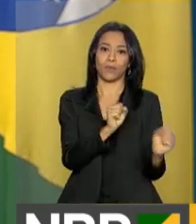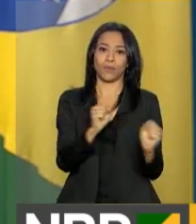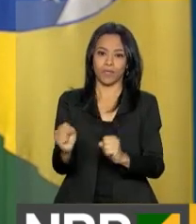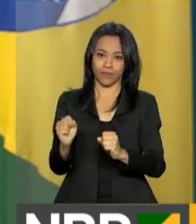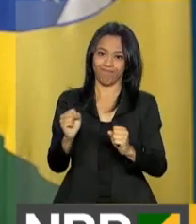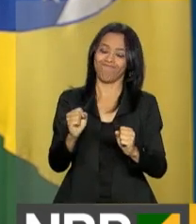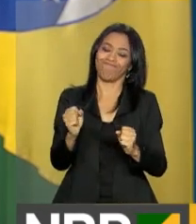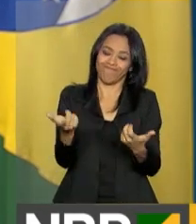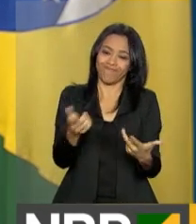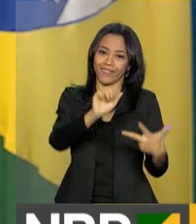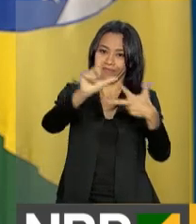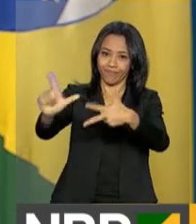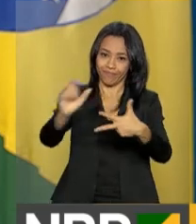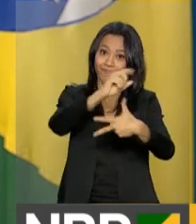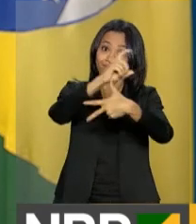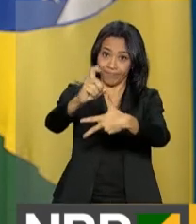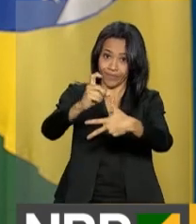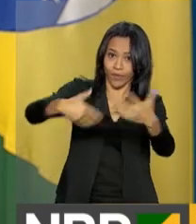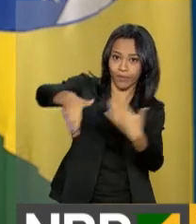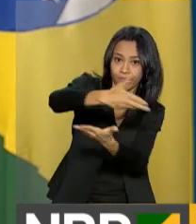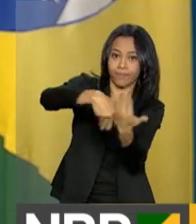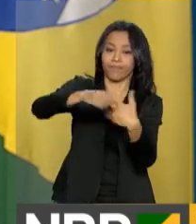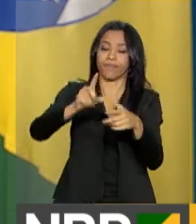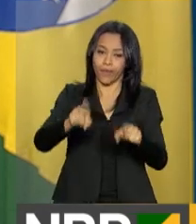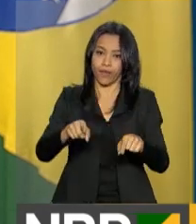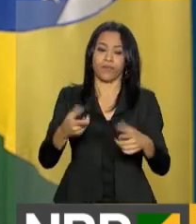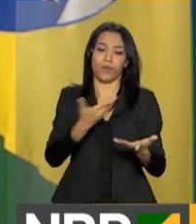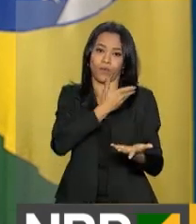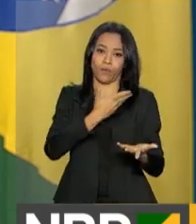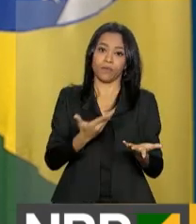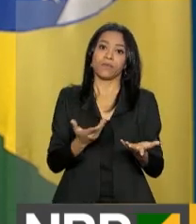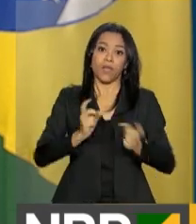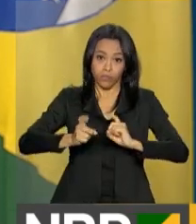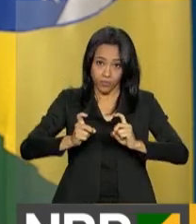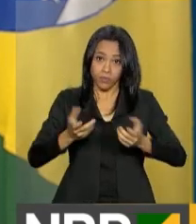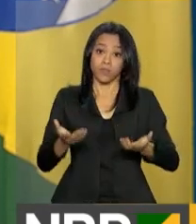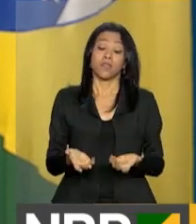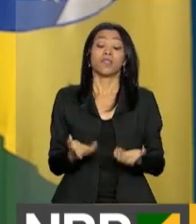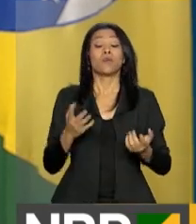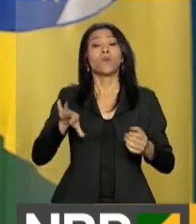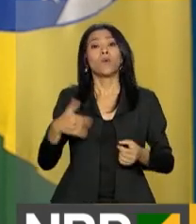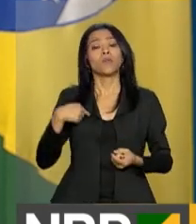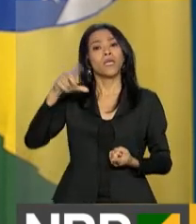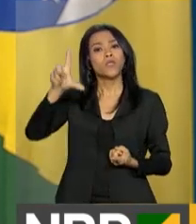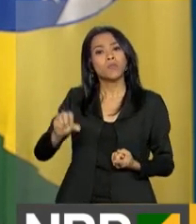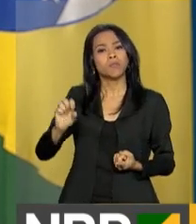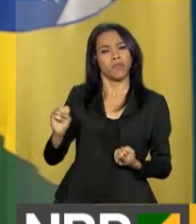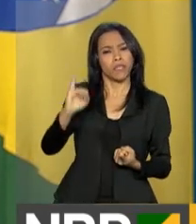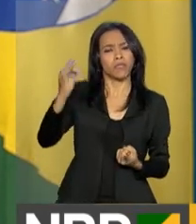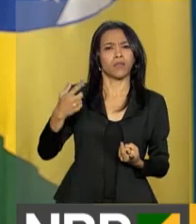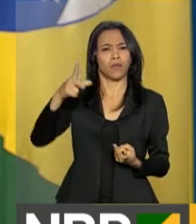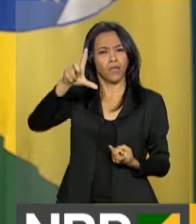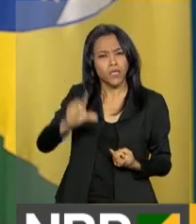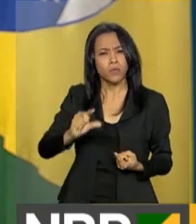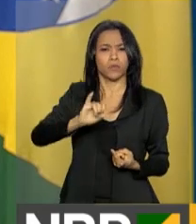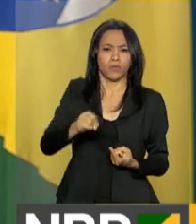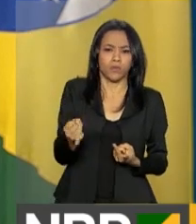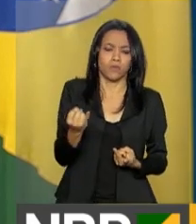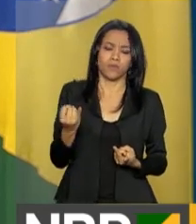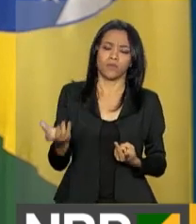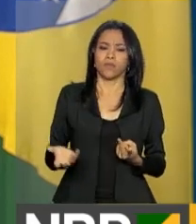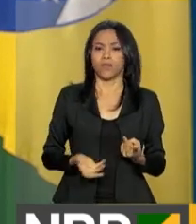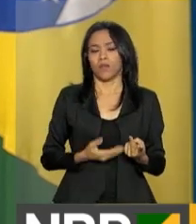legislativo portanto quando nós dizemos nós reduzimos inflação nós reduzimos os juros nós